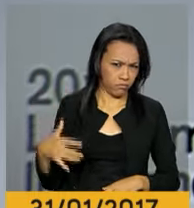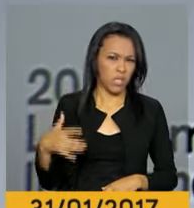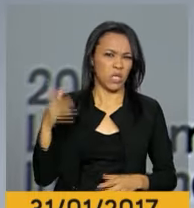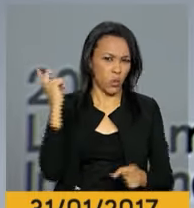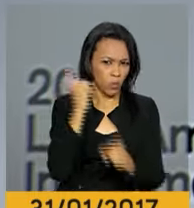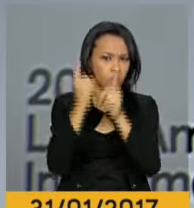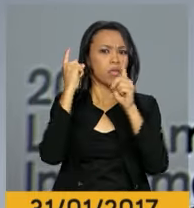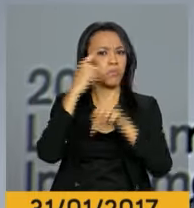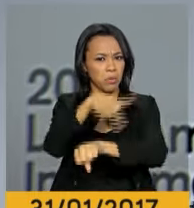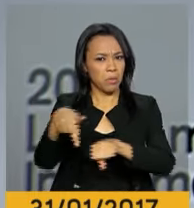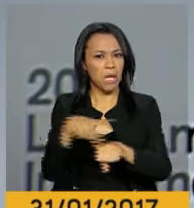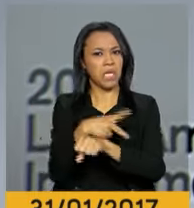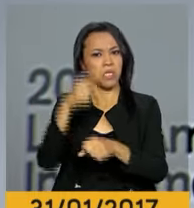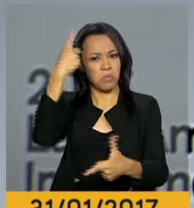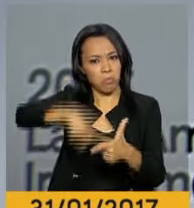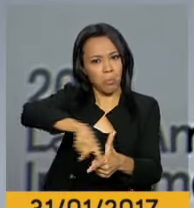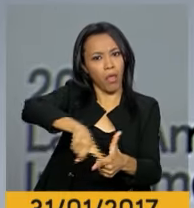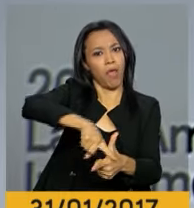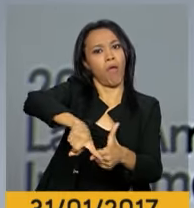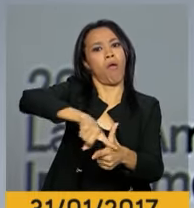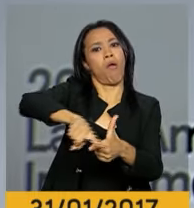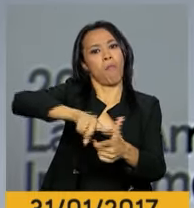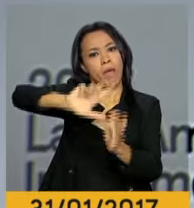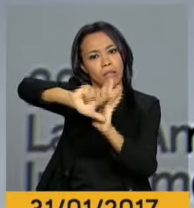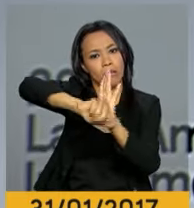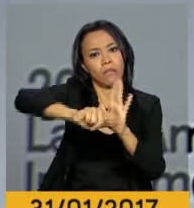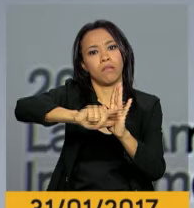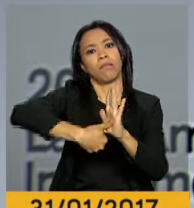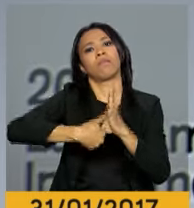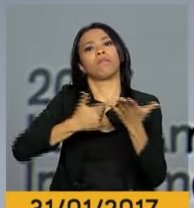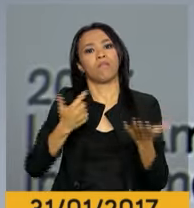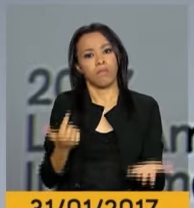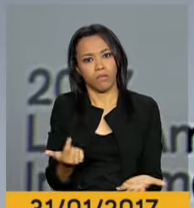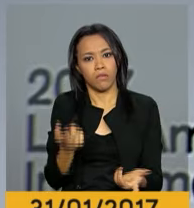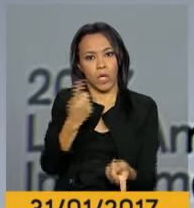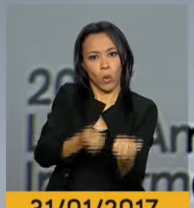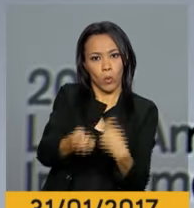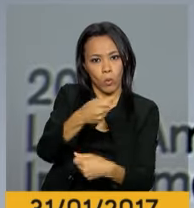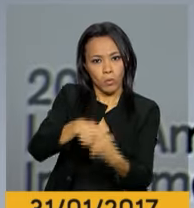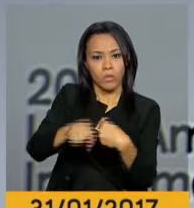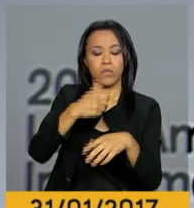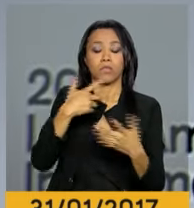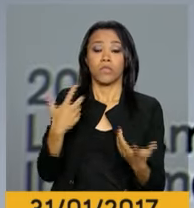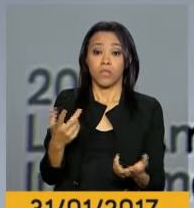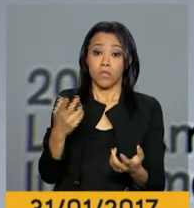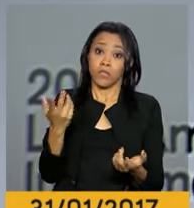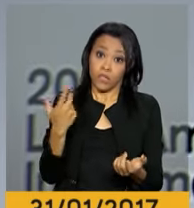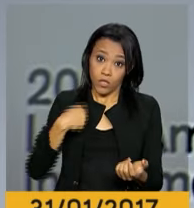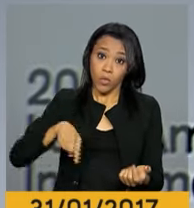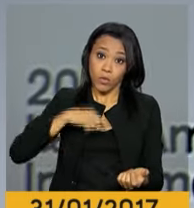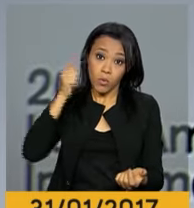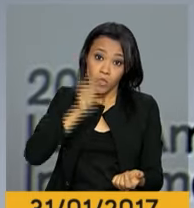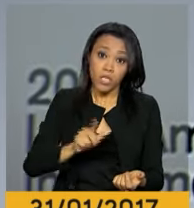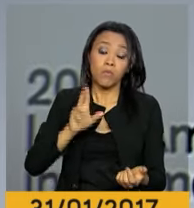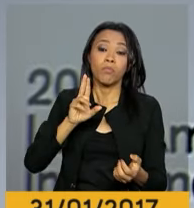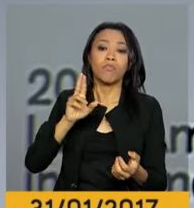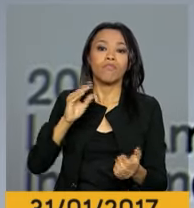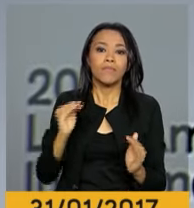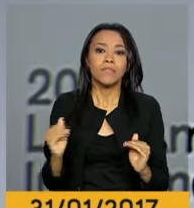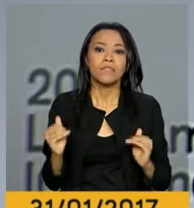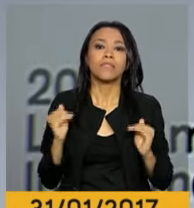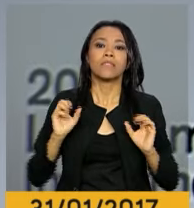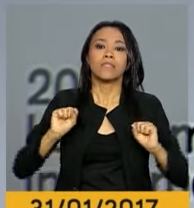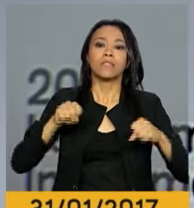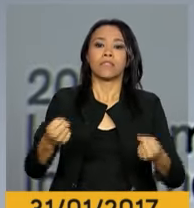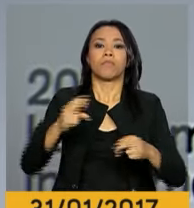profunda nós temos que sair da recessão como estamos saindo agora por força da da do controle da inflação por força